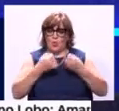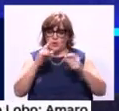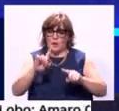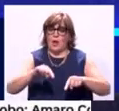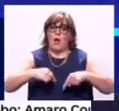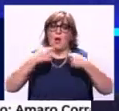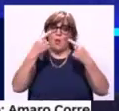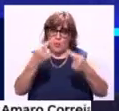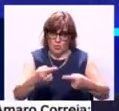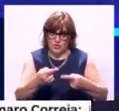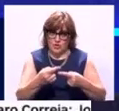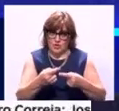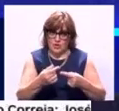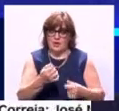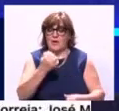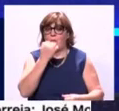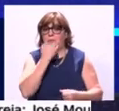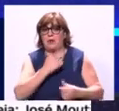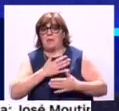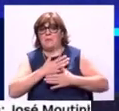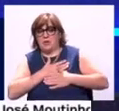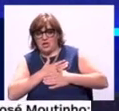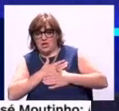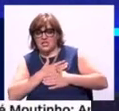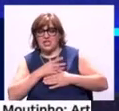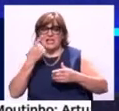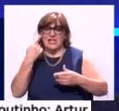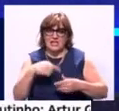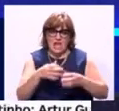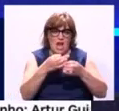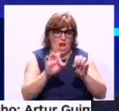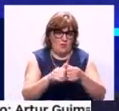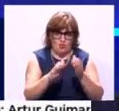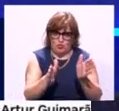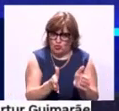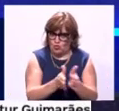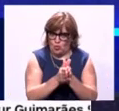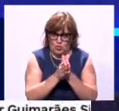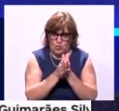outros, felizmente para nós, que têm esses ovos todos,